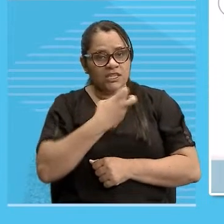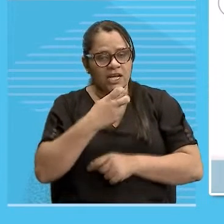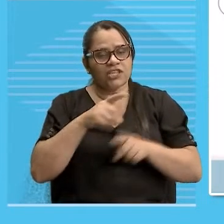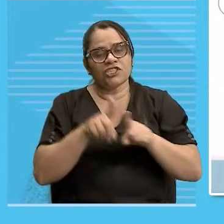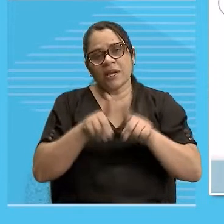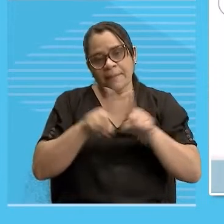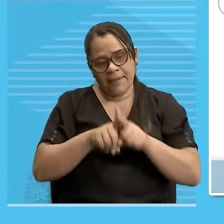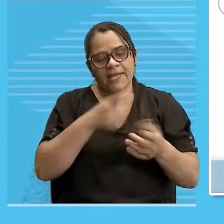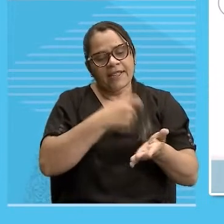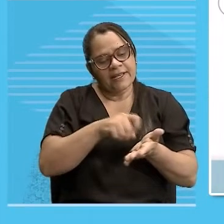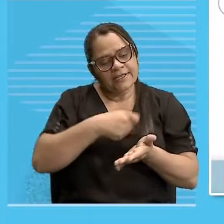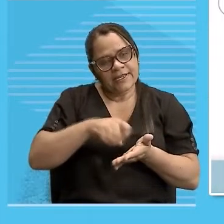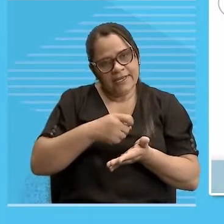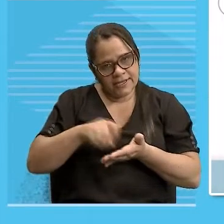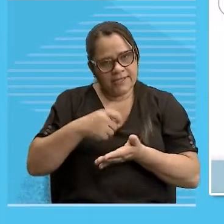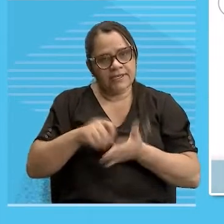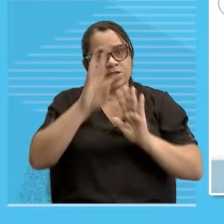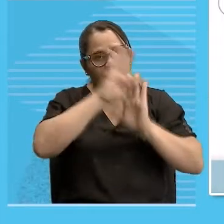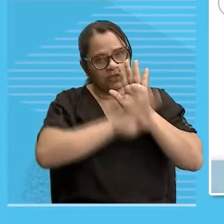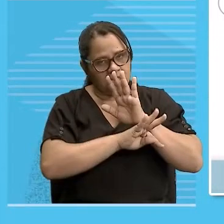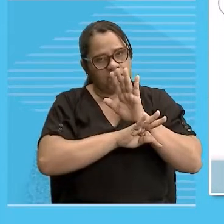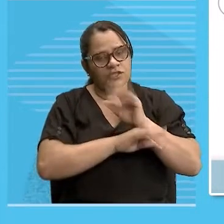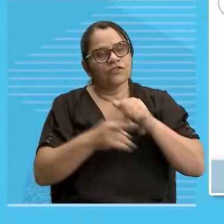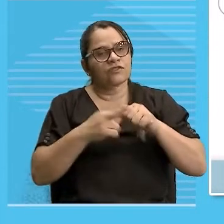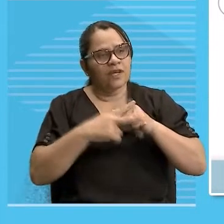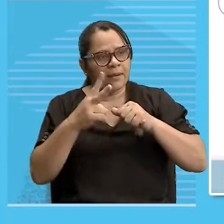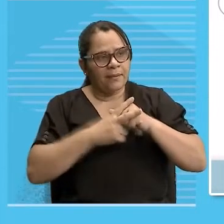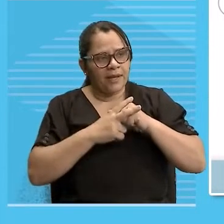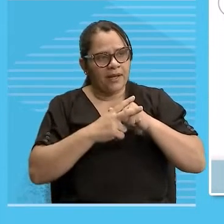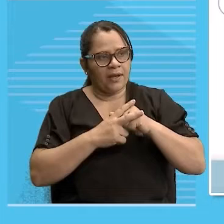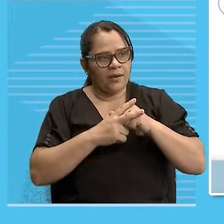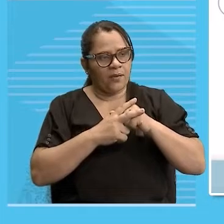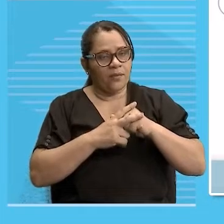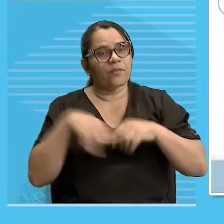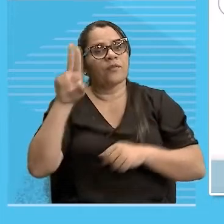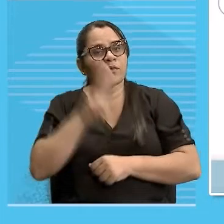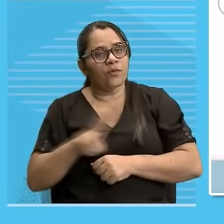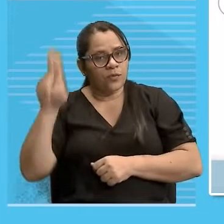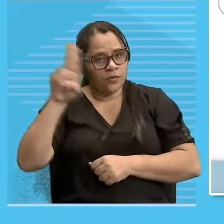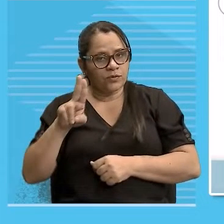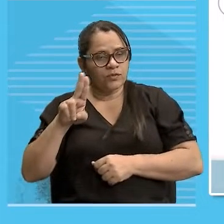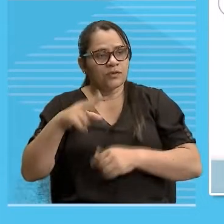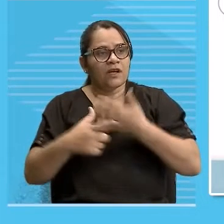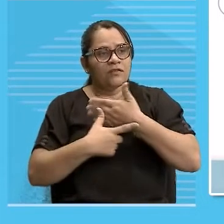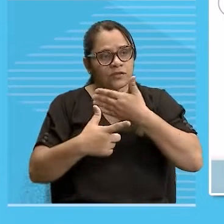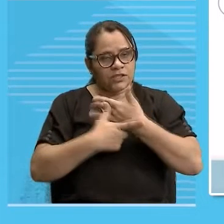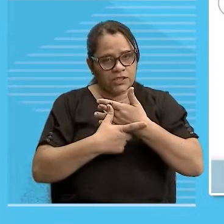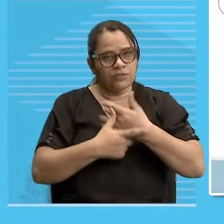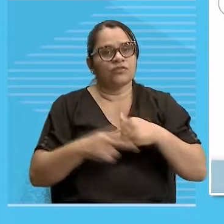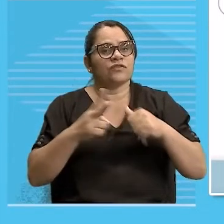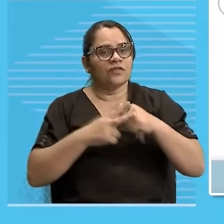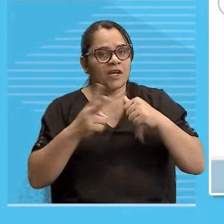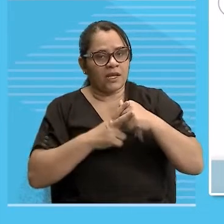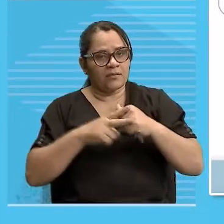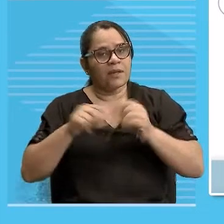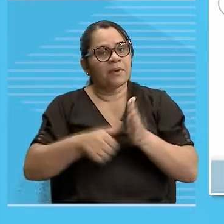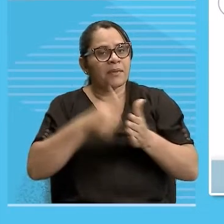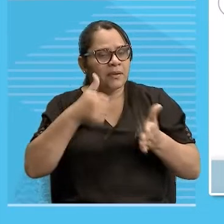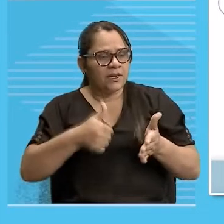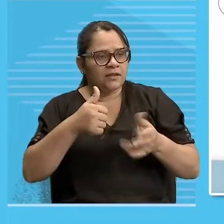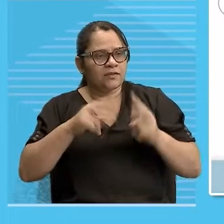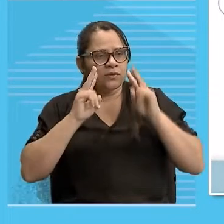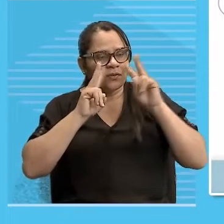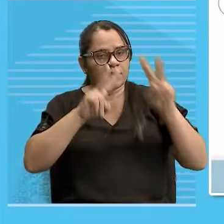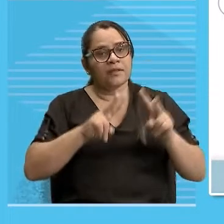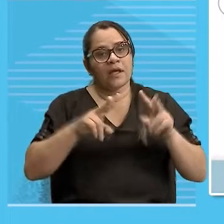textos verbais? Exatamente pela predominância de verbos e pronomes em primeira pessoa, tá? A presença das